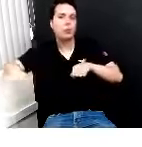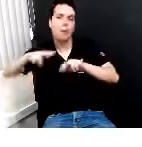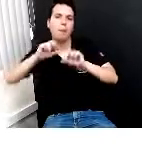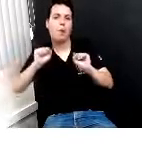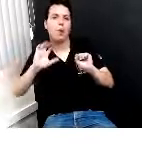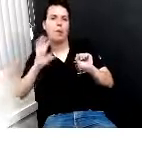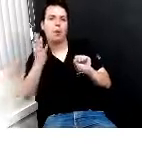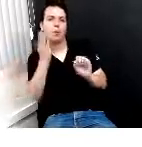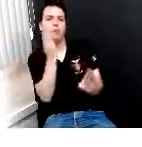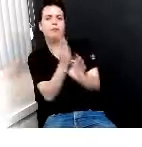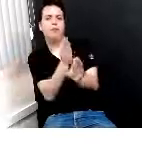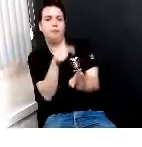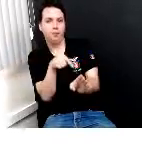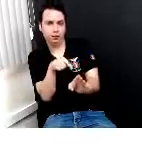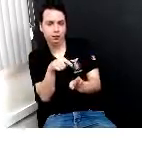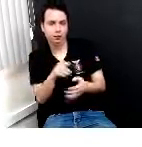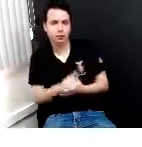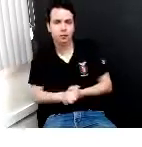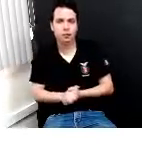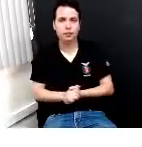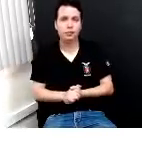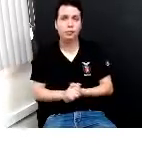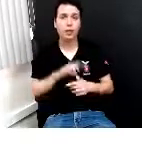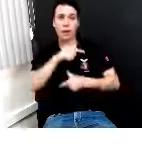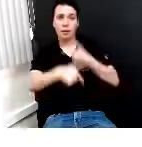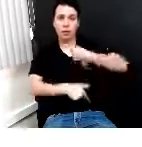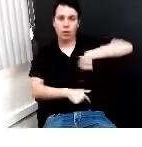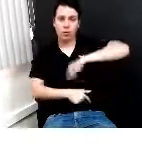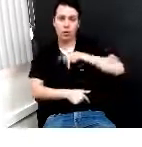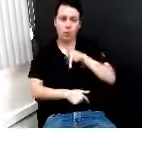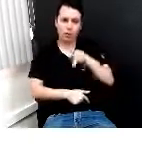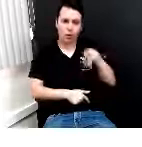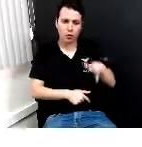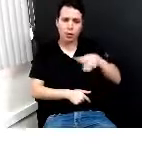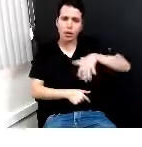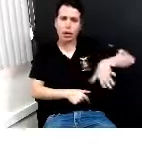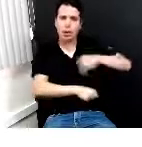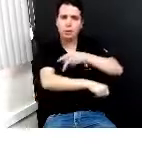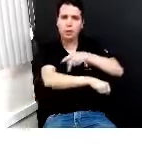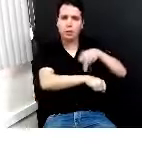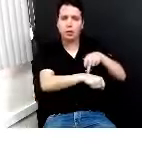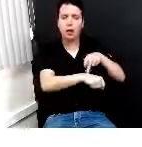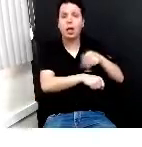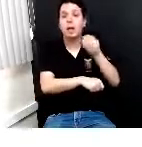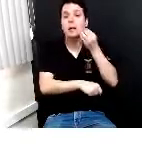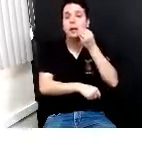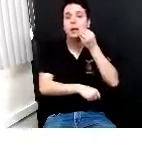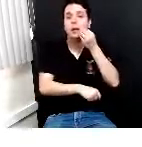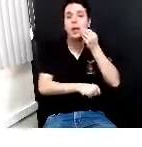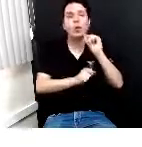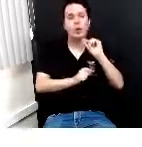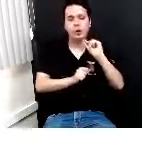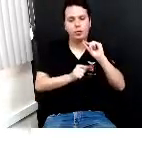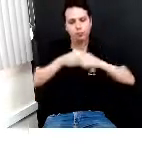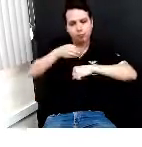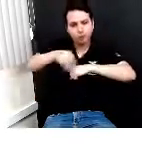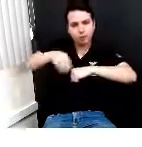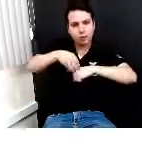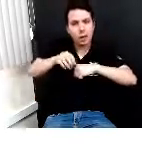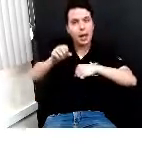sala de aula, professores, pedagógica, é justamente para desconstruir visões de senso comum. Nós